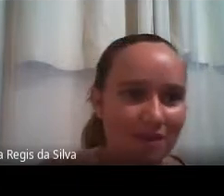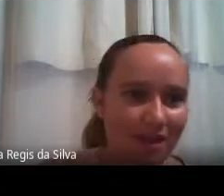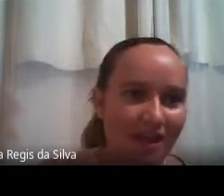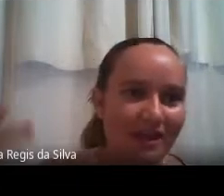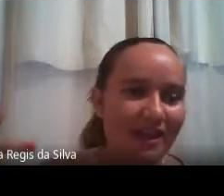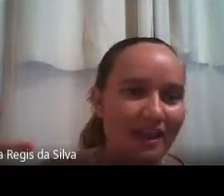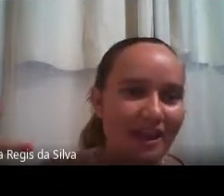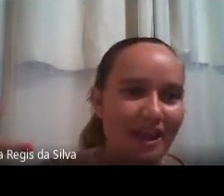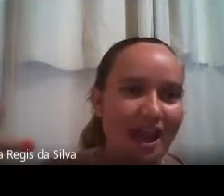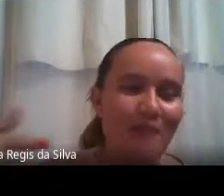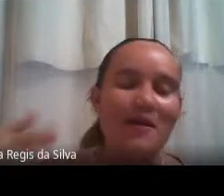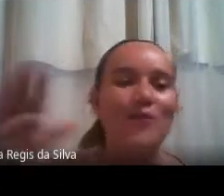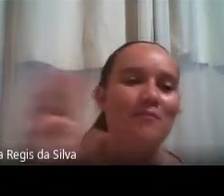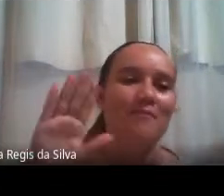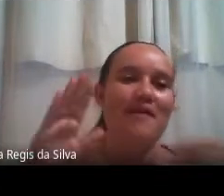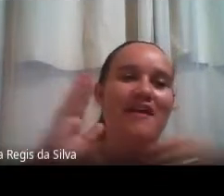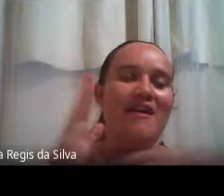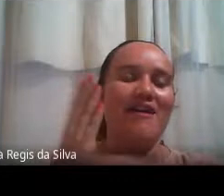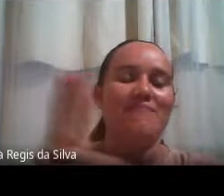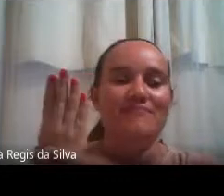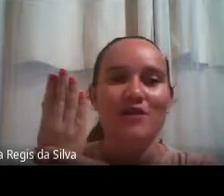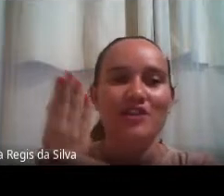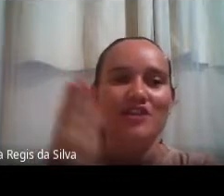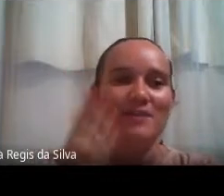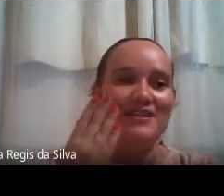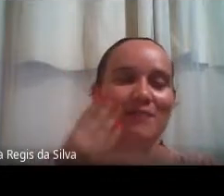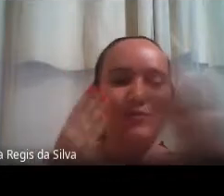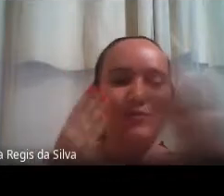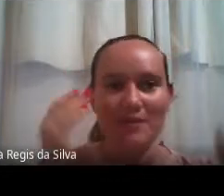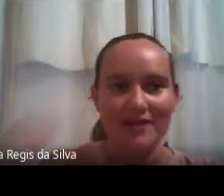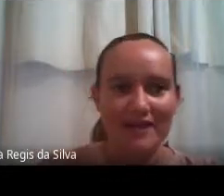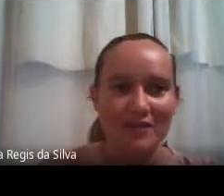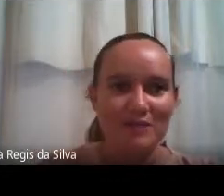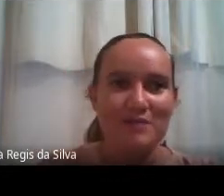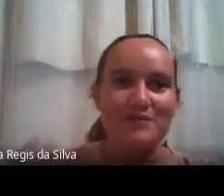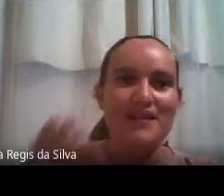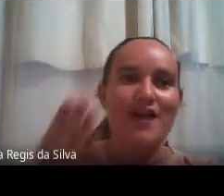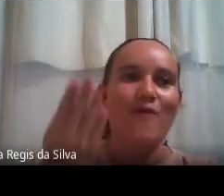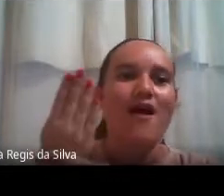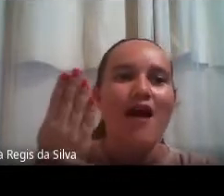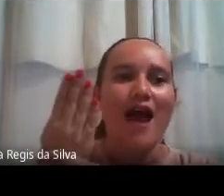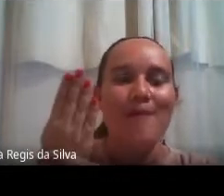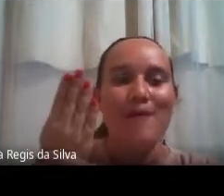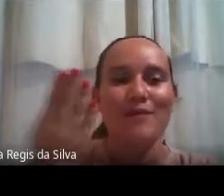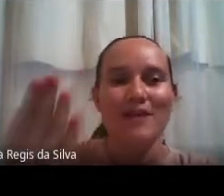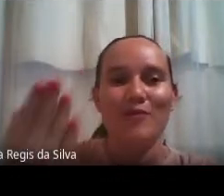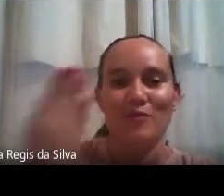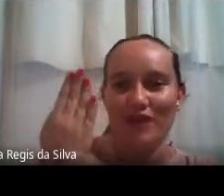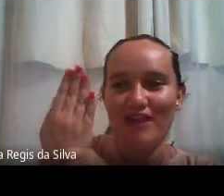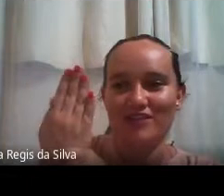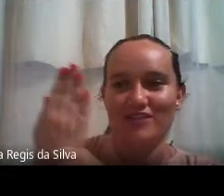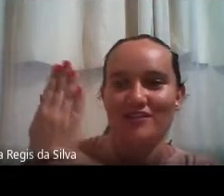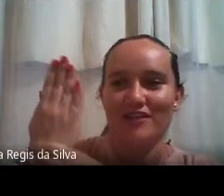sabe que a mão, quando a gente representa a mãozinha branca, né, igual esse primeiro sinal, a palma da mão é